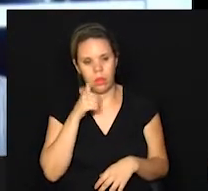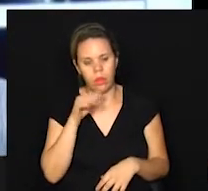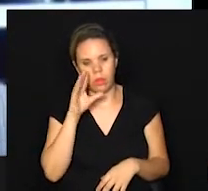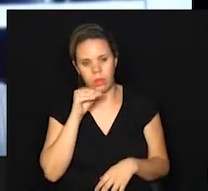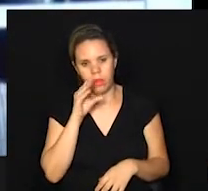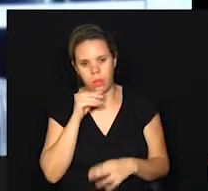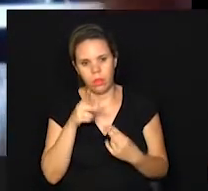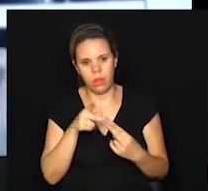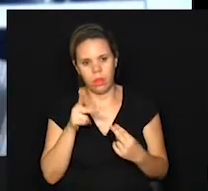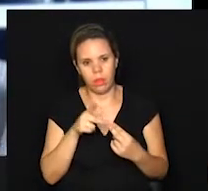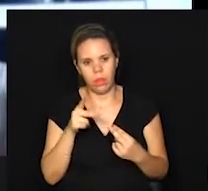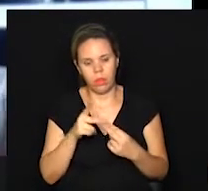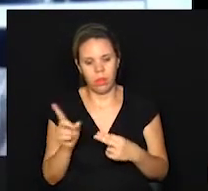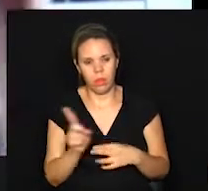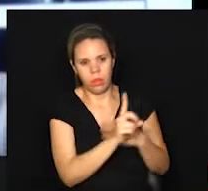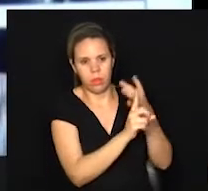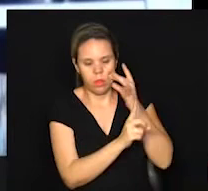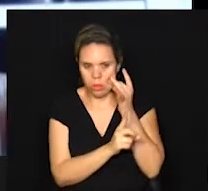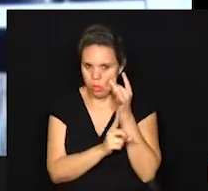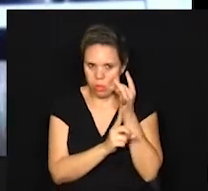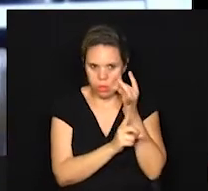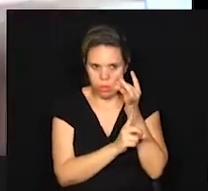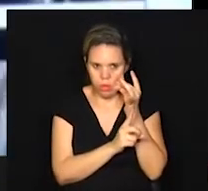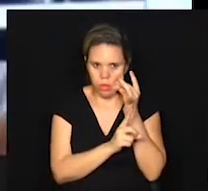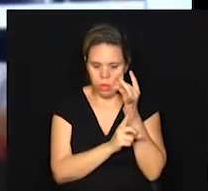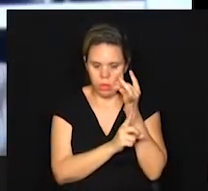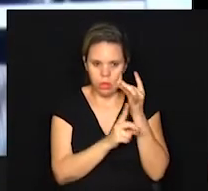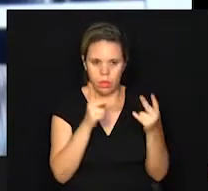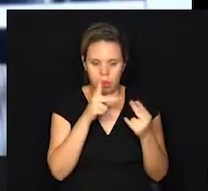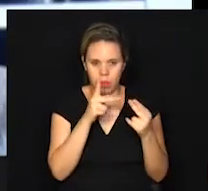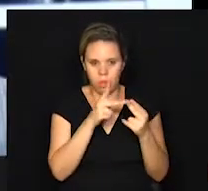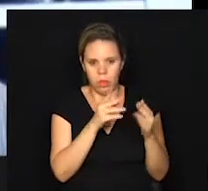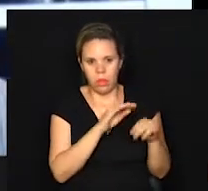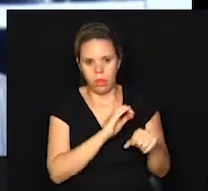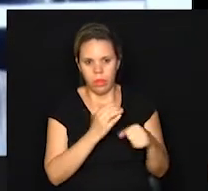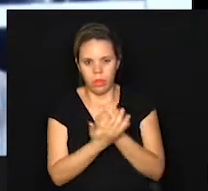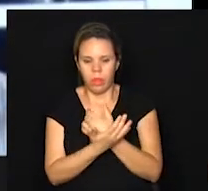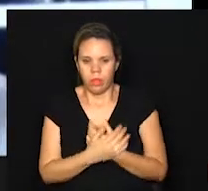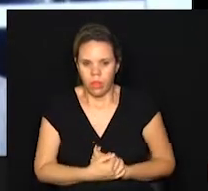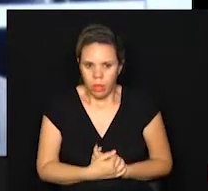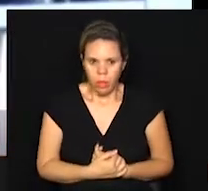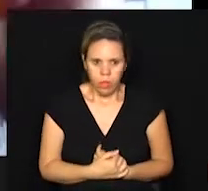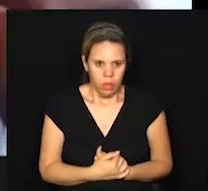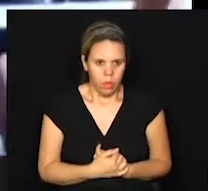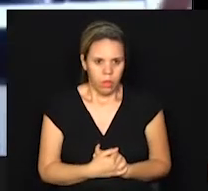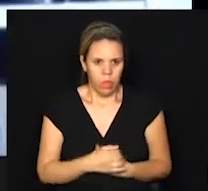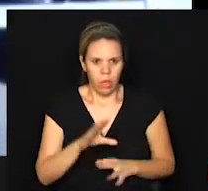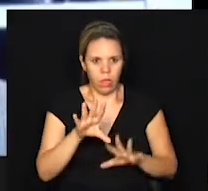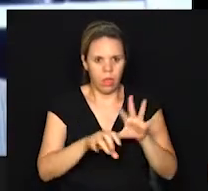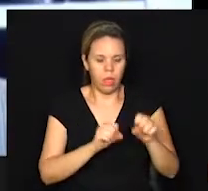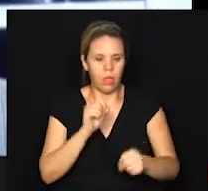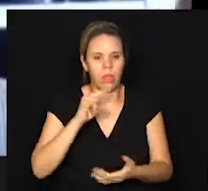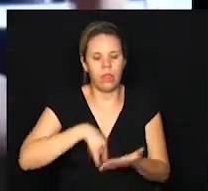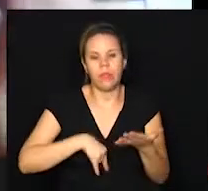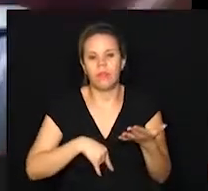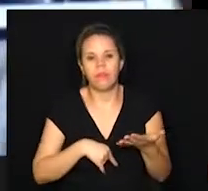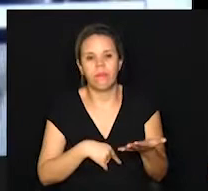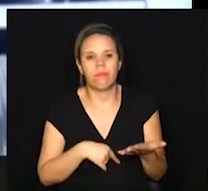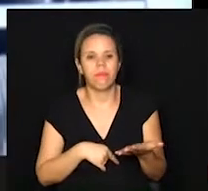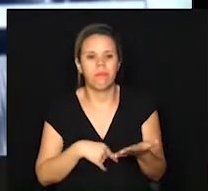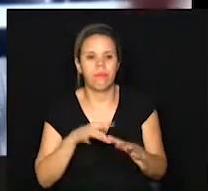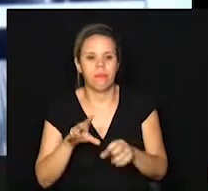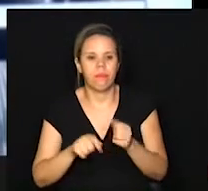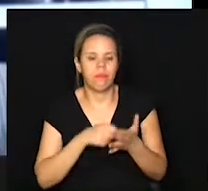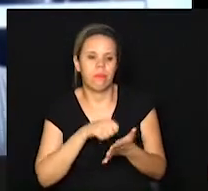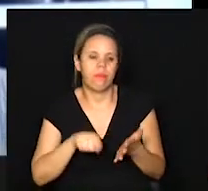Unip solicitando eu ir na Unip presencialmente, no meio dessa pandemia, né, para pegar alguns documentos, para pegar e assinar